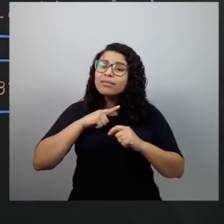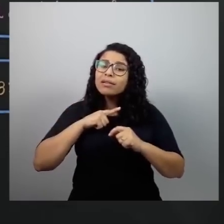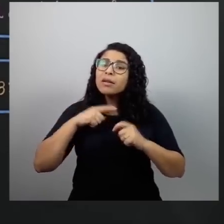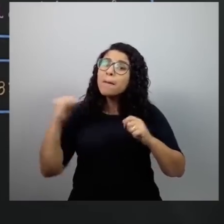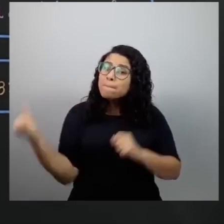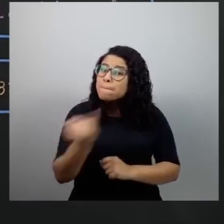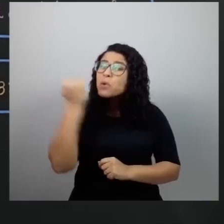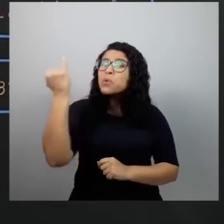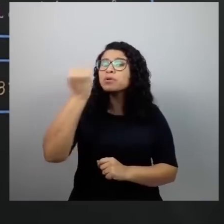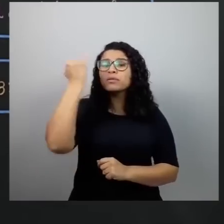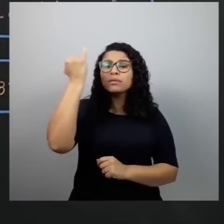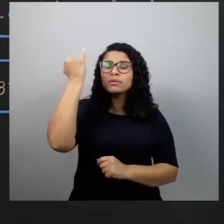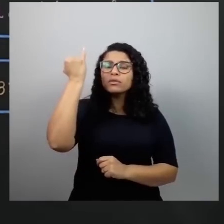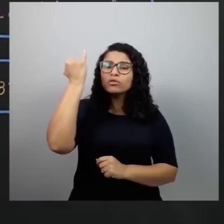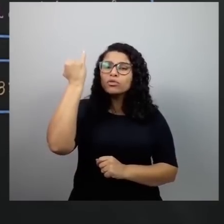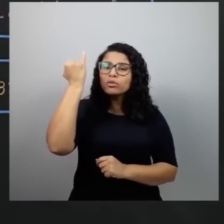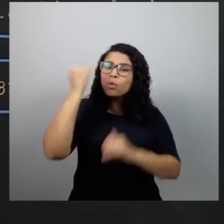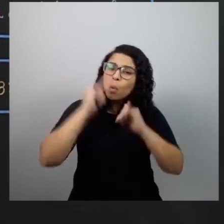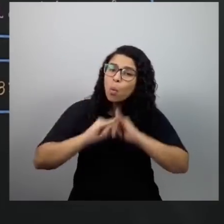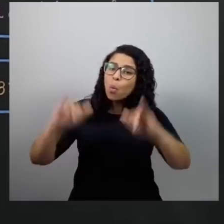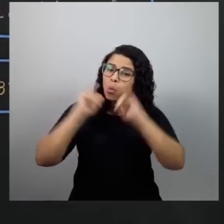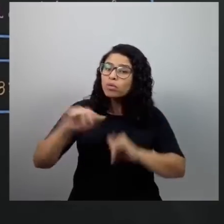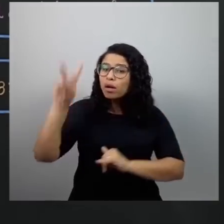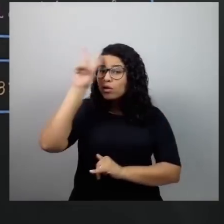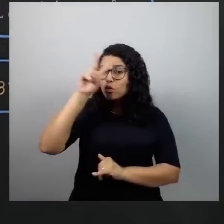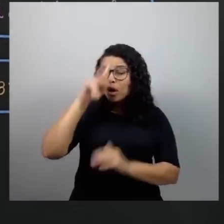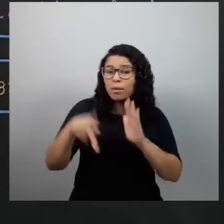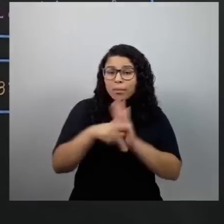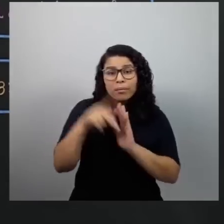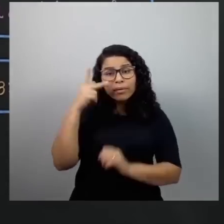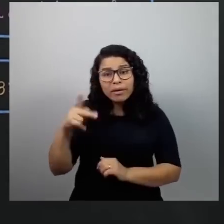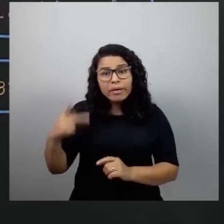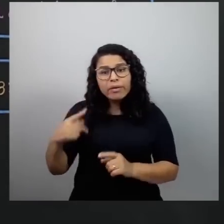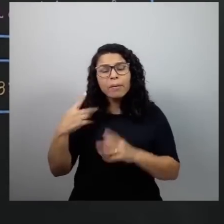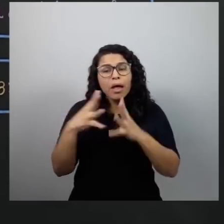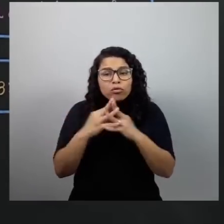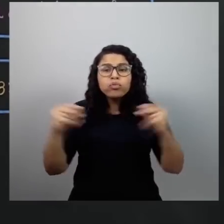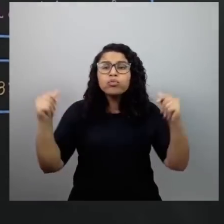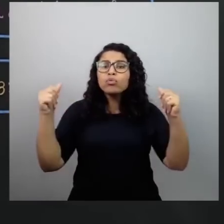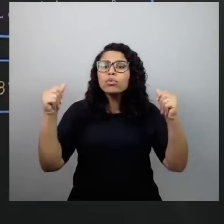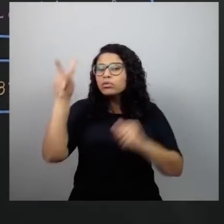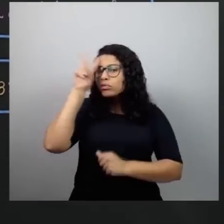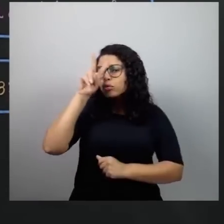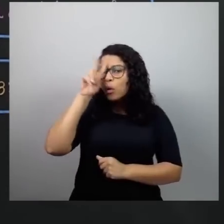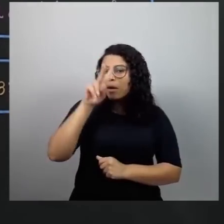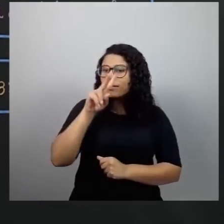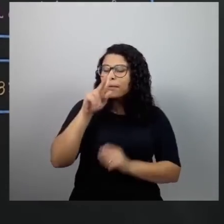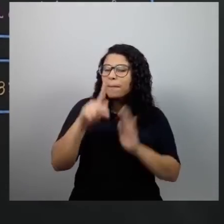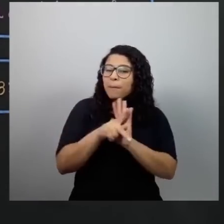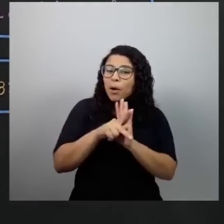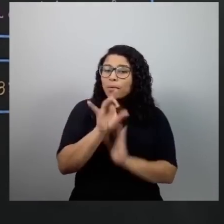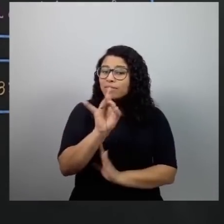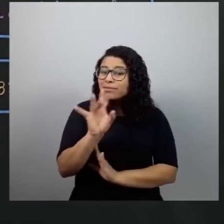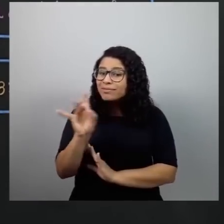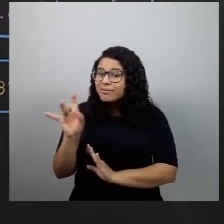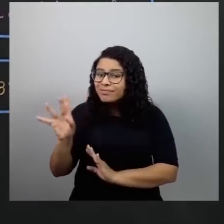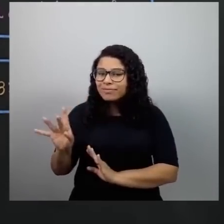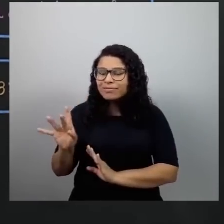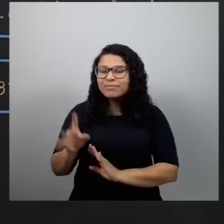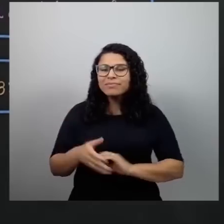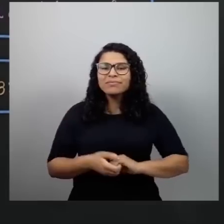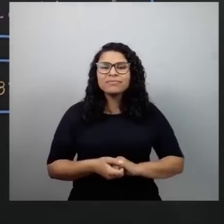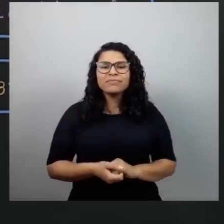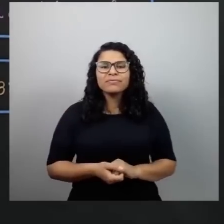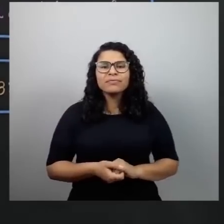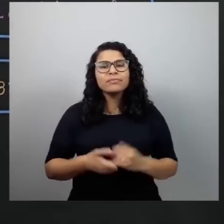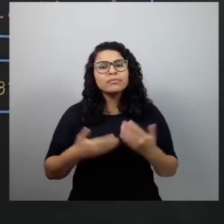história dessas resistências também para que não haja um apagamento dessas pessoas e da história dessas